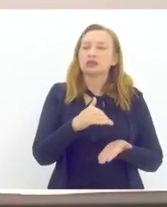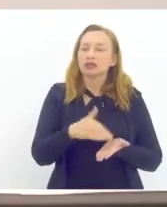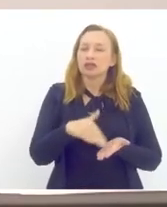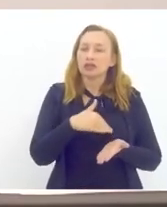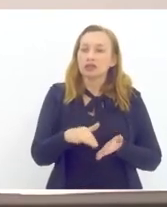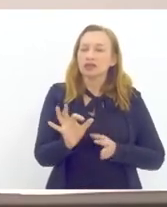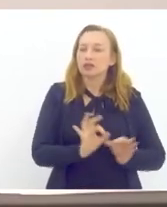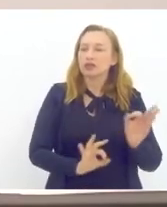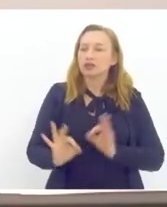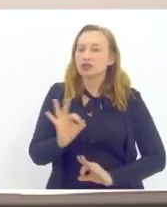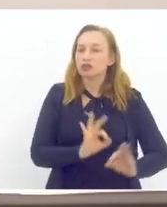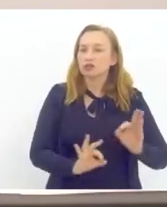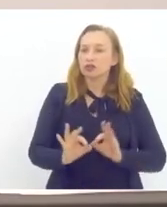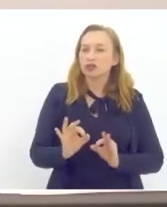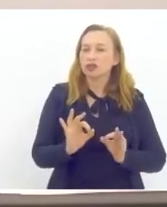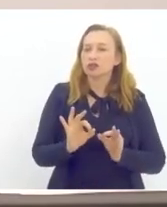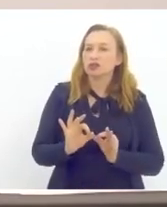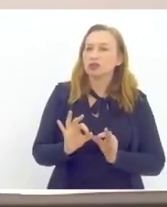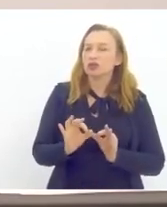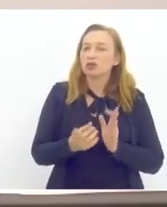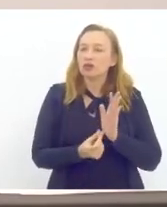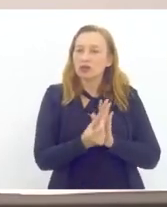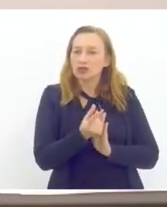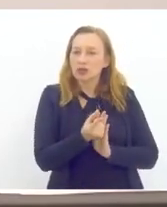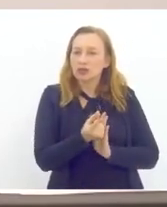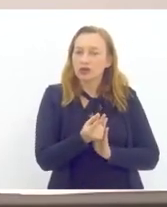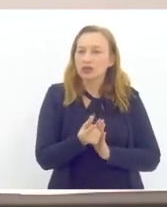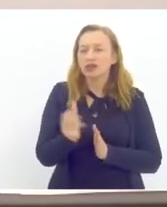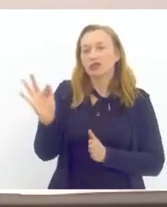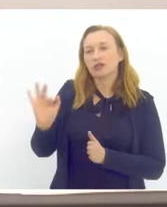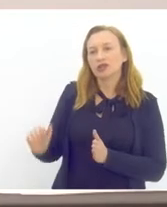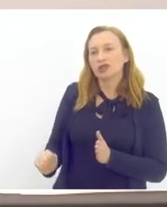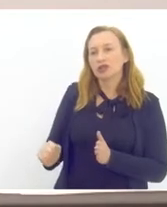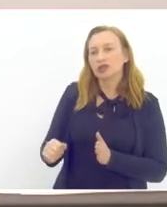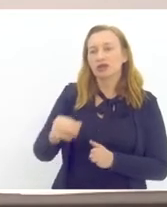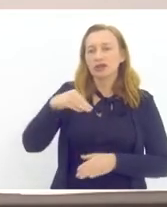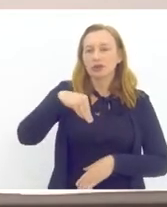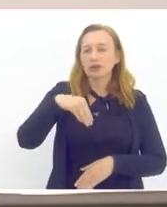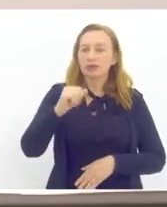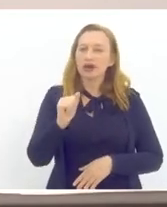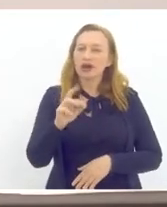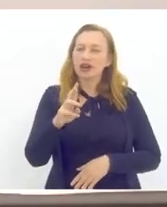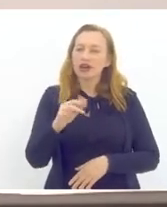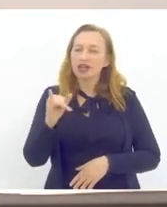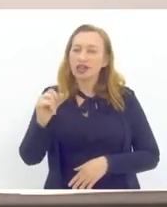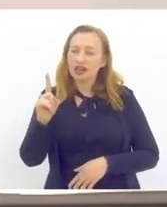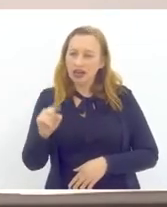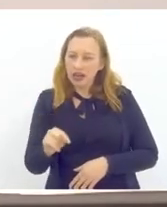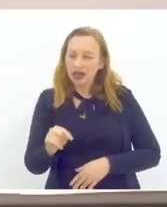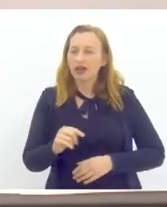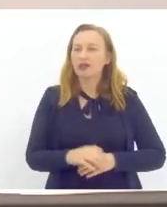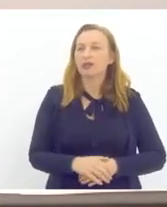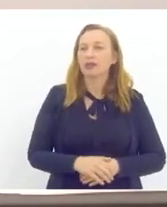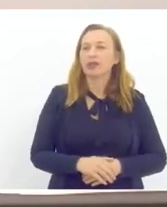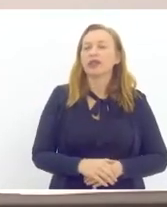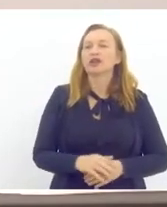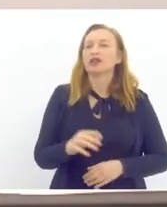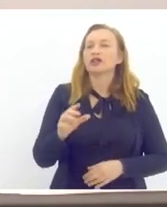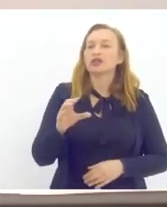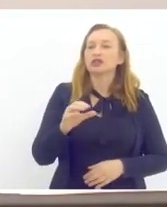Fazenda de Maricá, o Pedro Barbosa, da Cefaz do Rio, e a